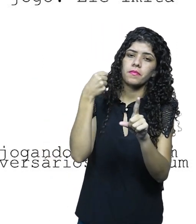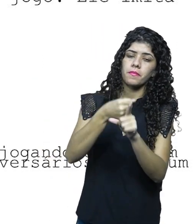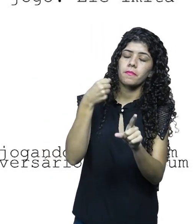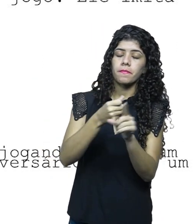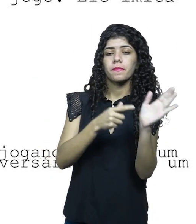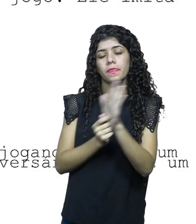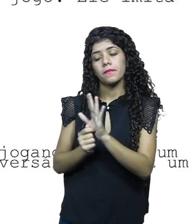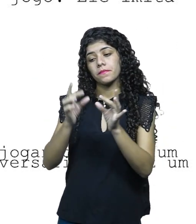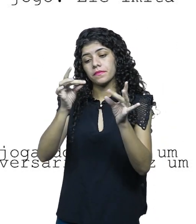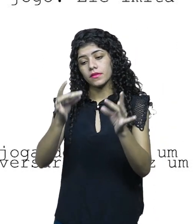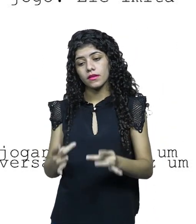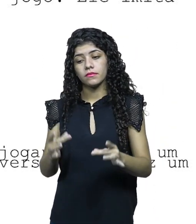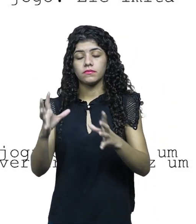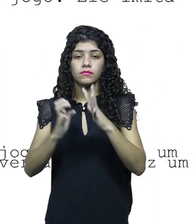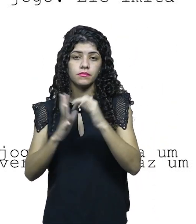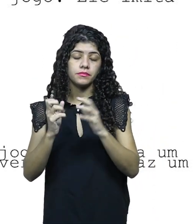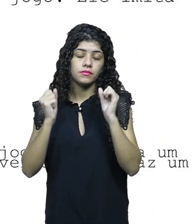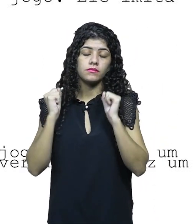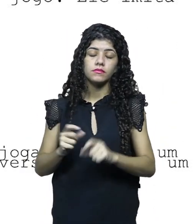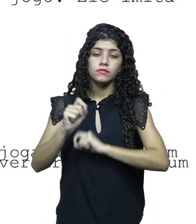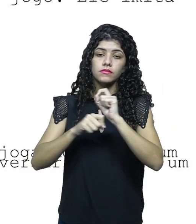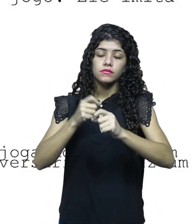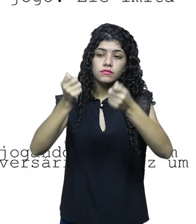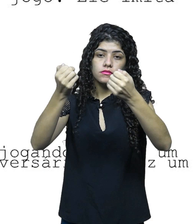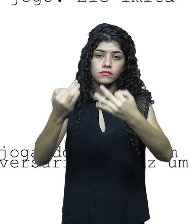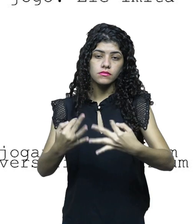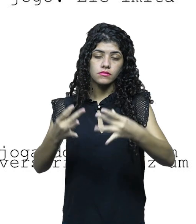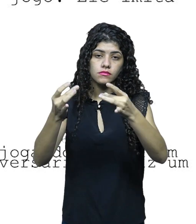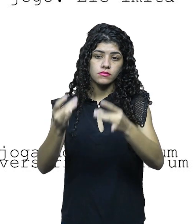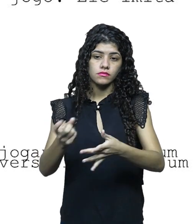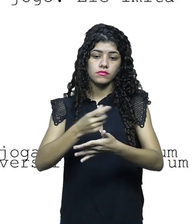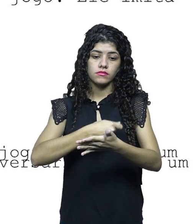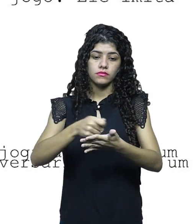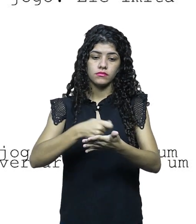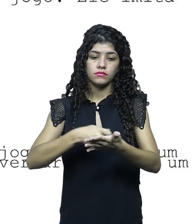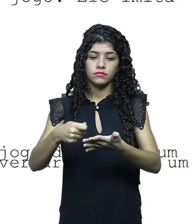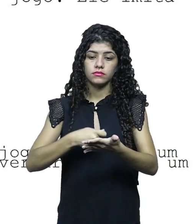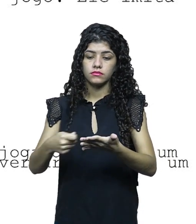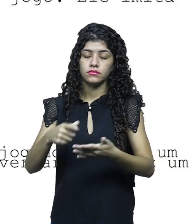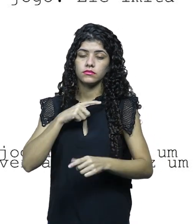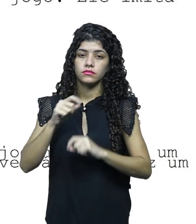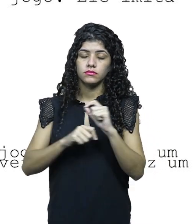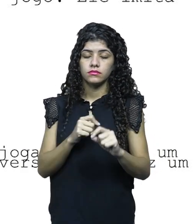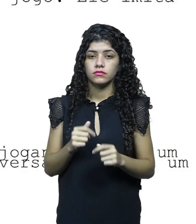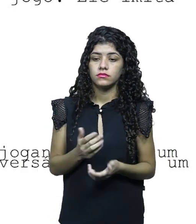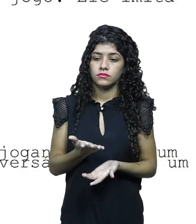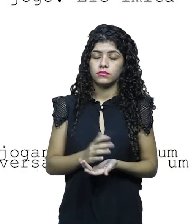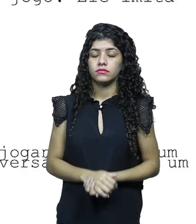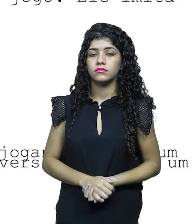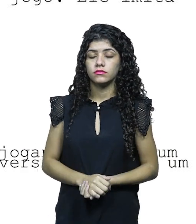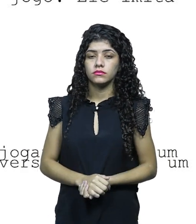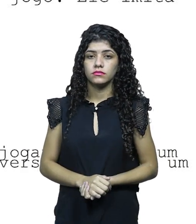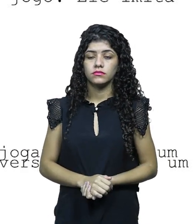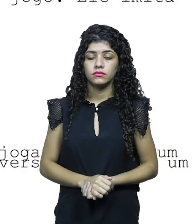mostrar cada pedacinho da briga, eu posso só colocar, em vez de, pensando em meio de campo, em vez disso